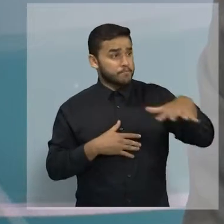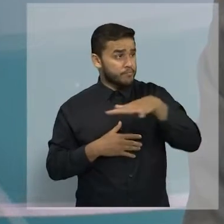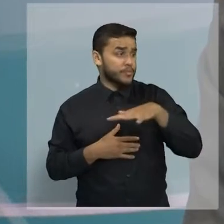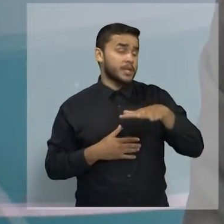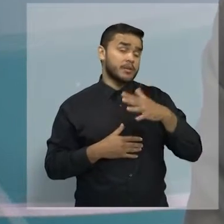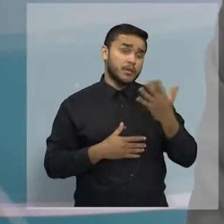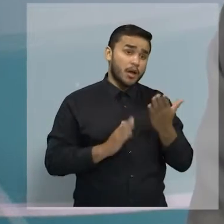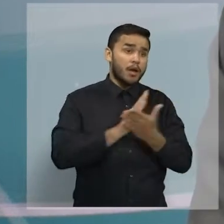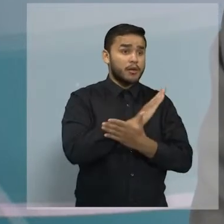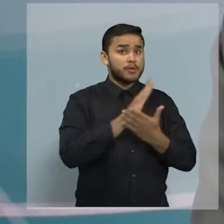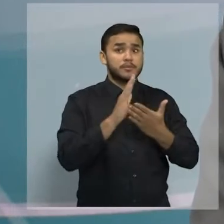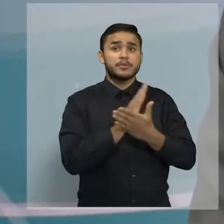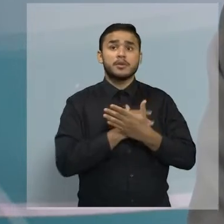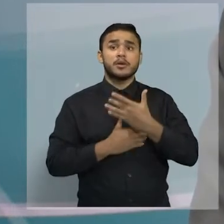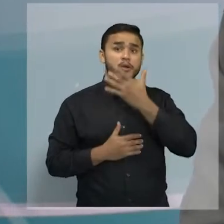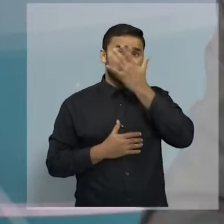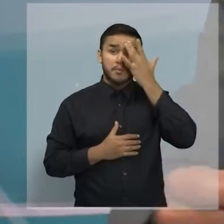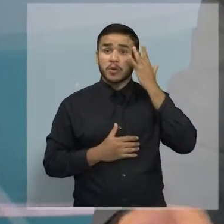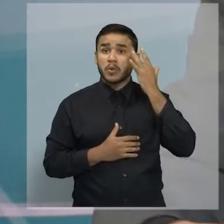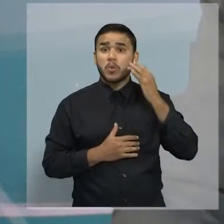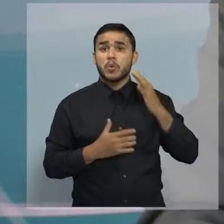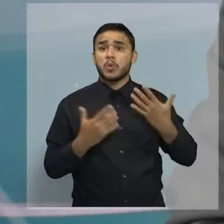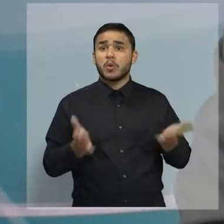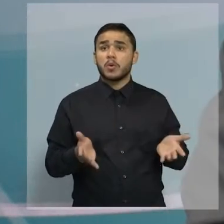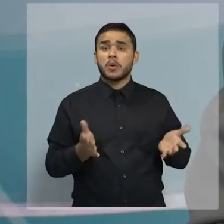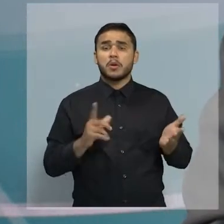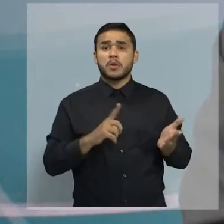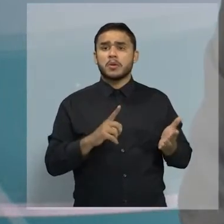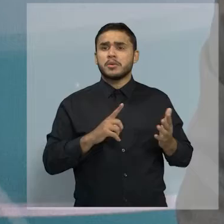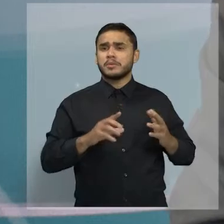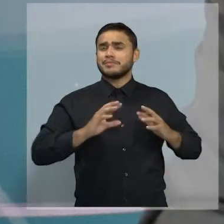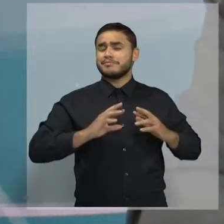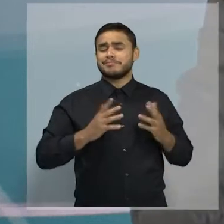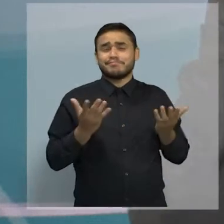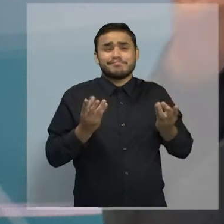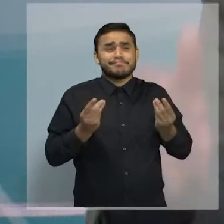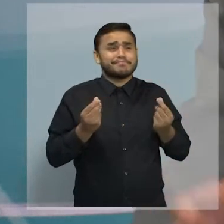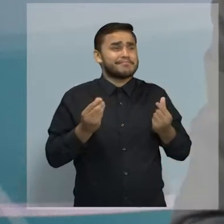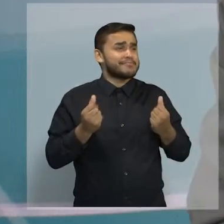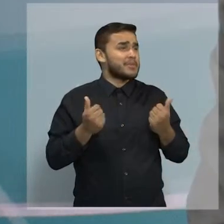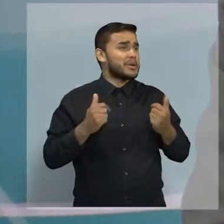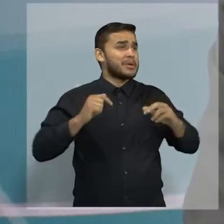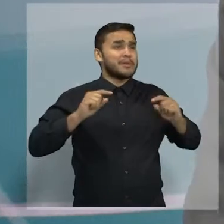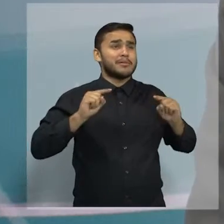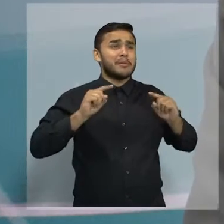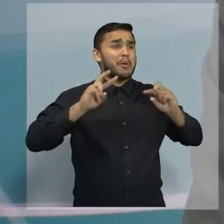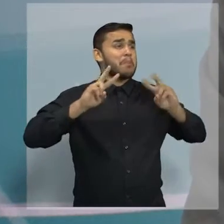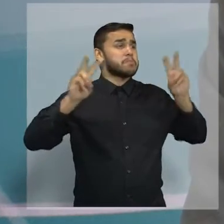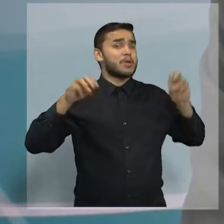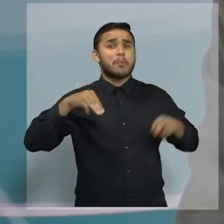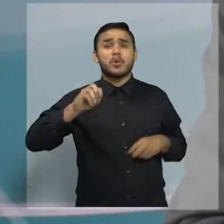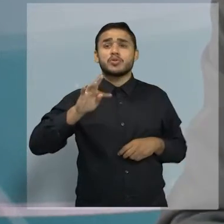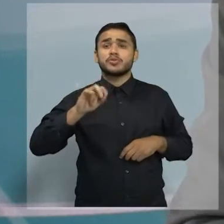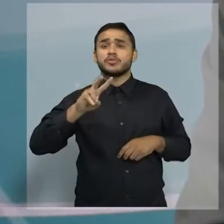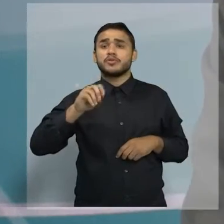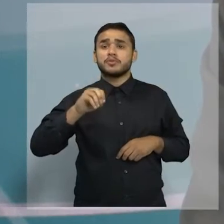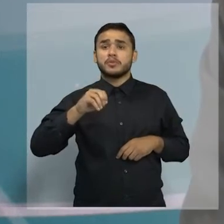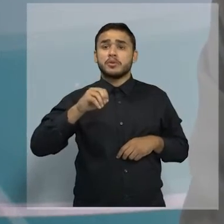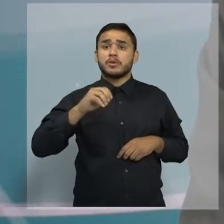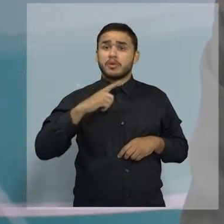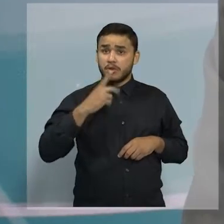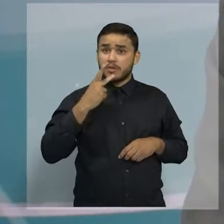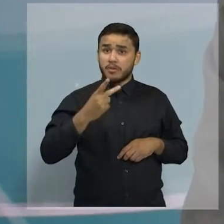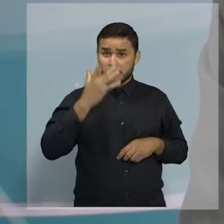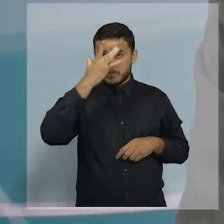que infelizmente, por questões de nascimento, por questões de doença, né, ou alguma outra fatalidade que não está sob o